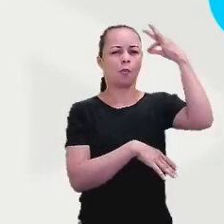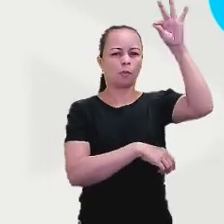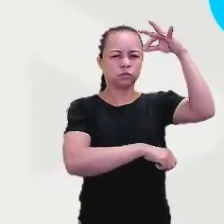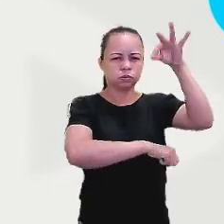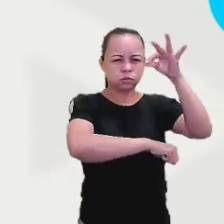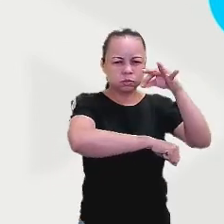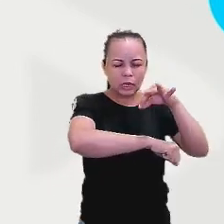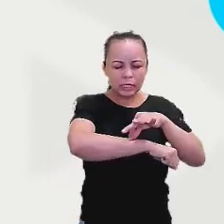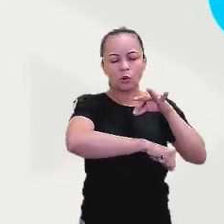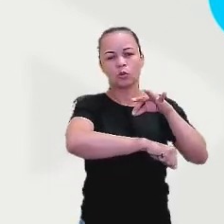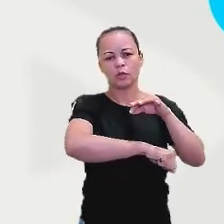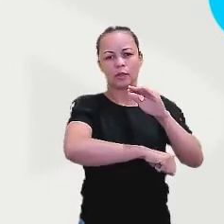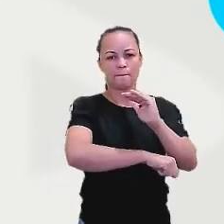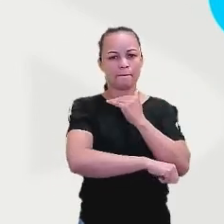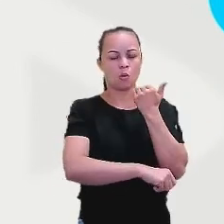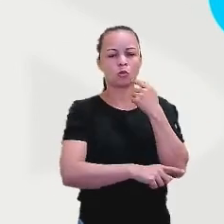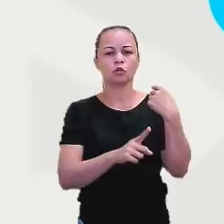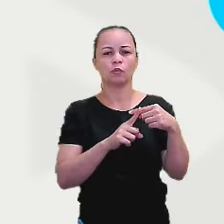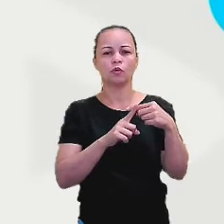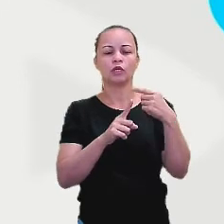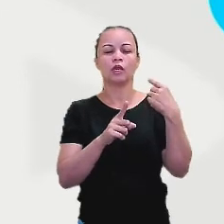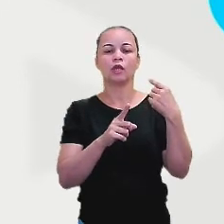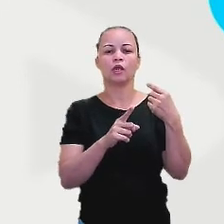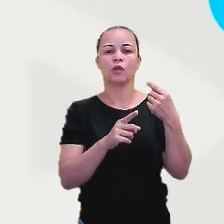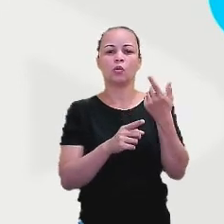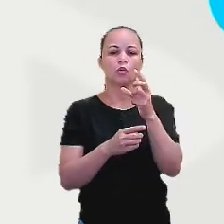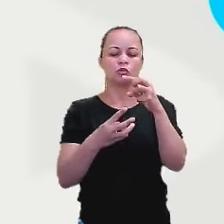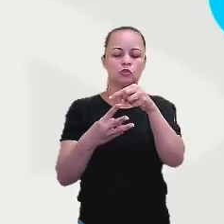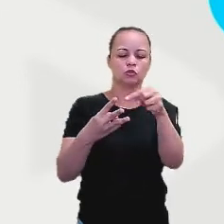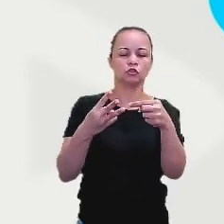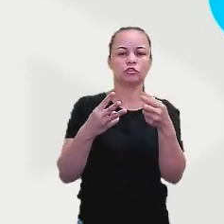teriam voado, na linha 5.